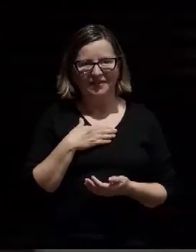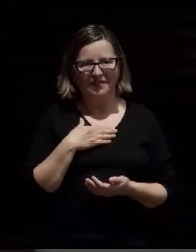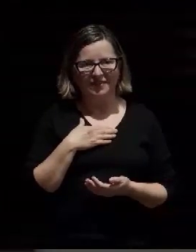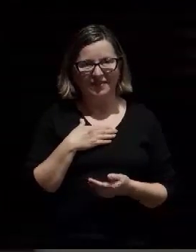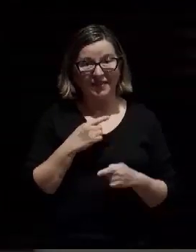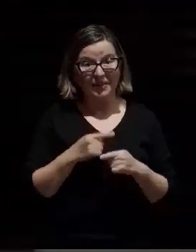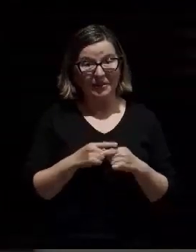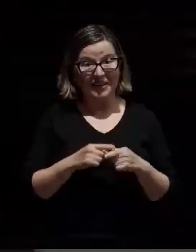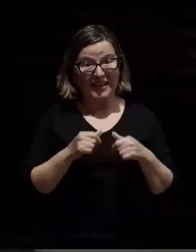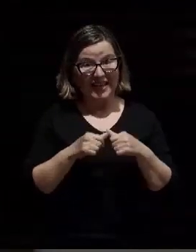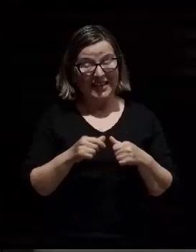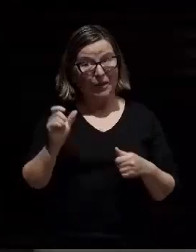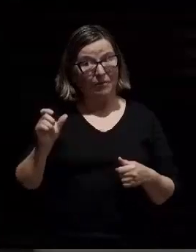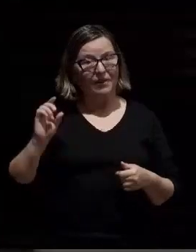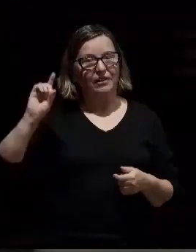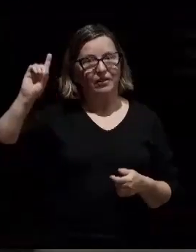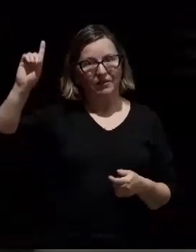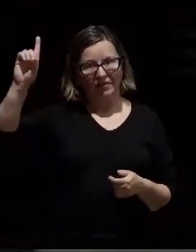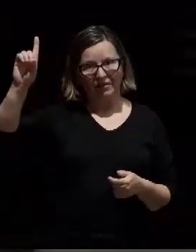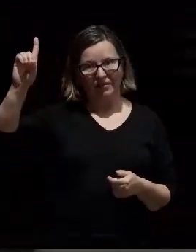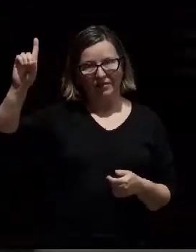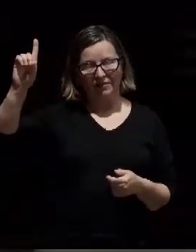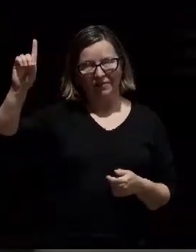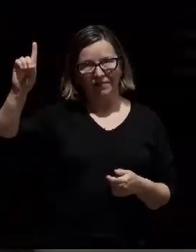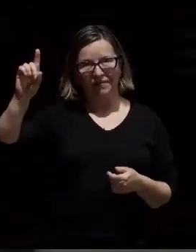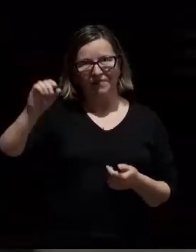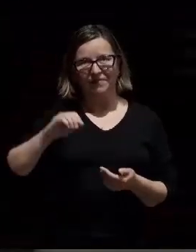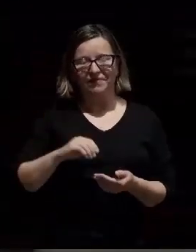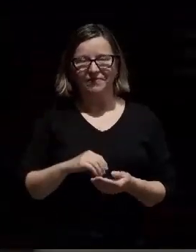Porque esta é a palavra de Deus.